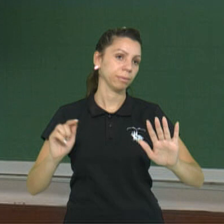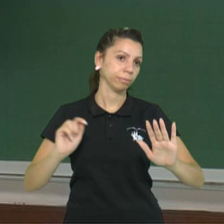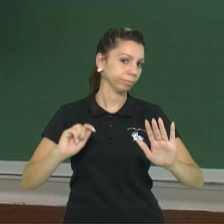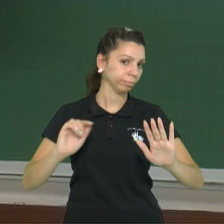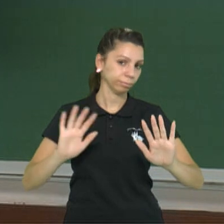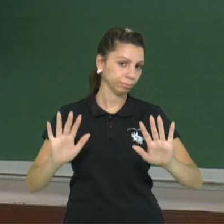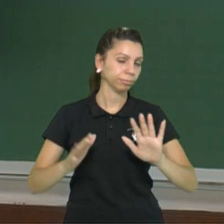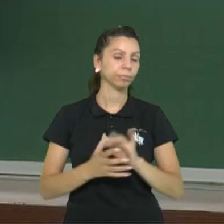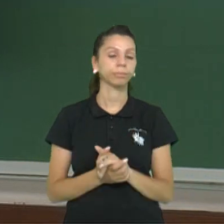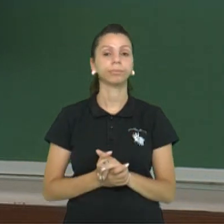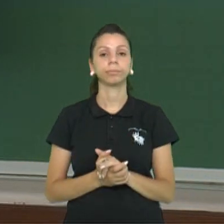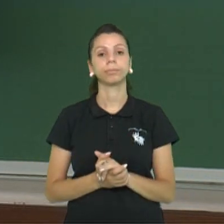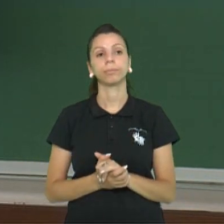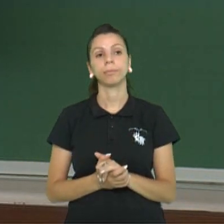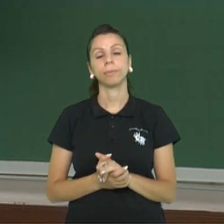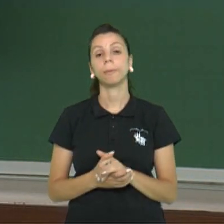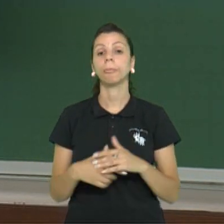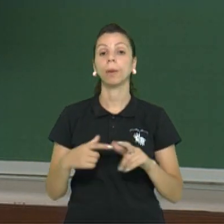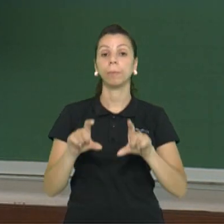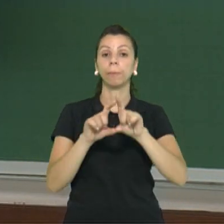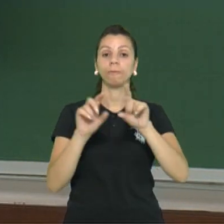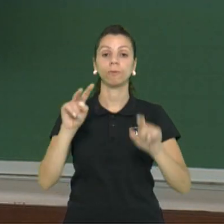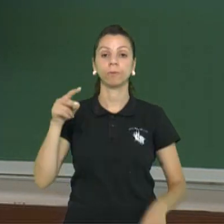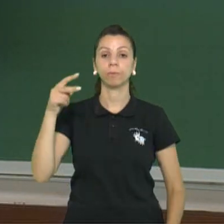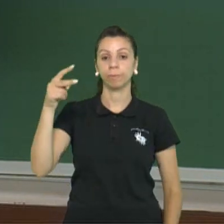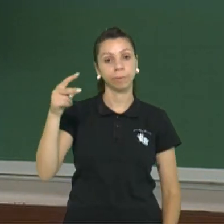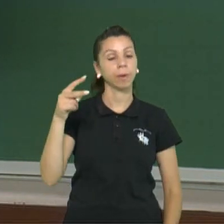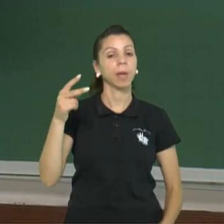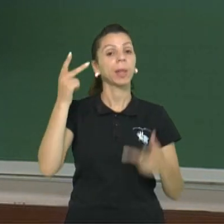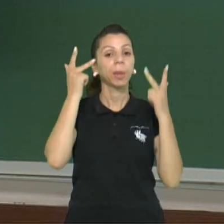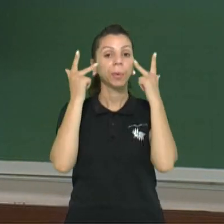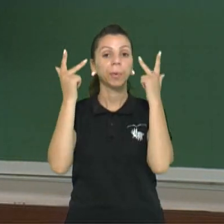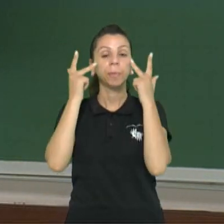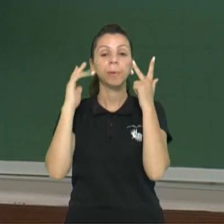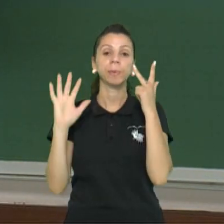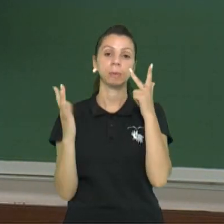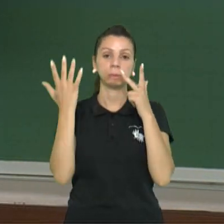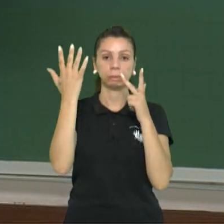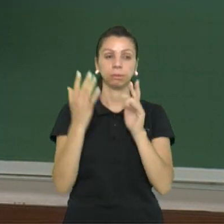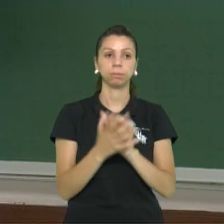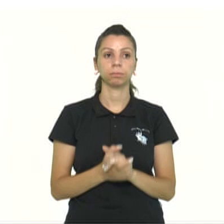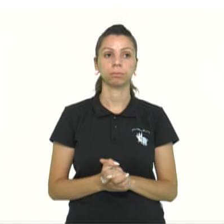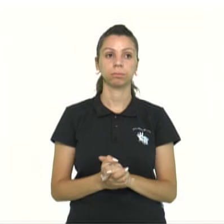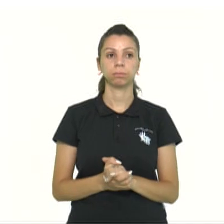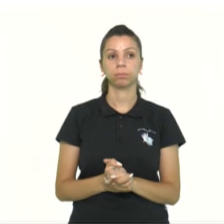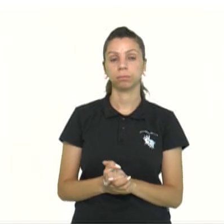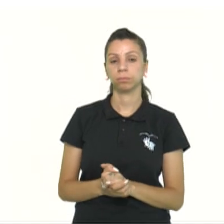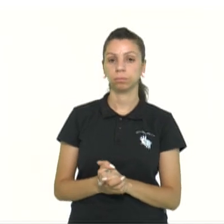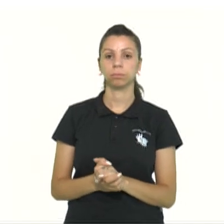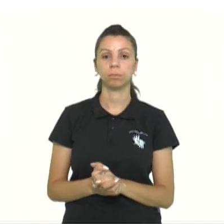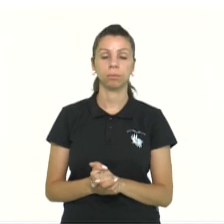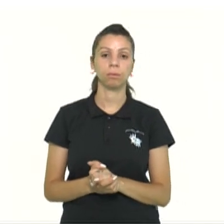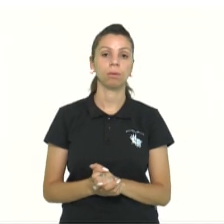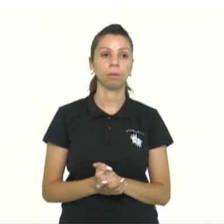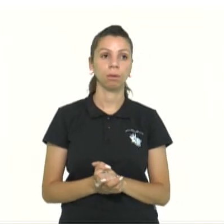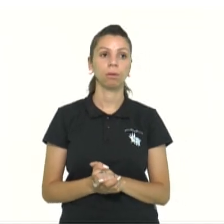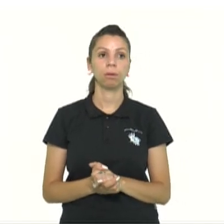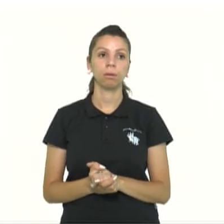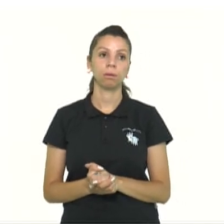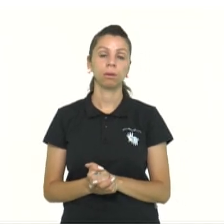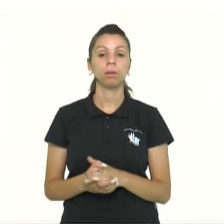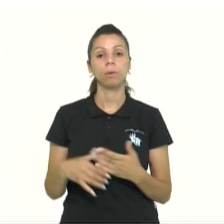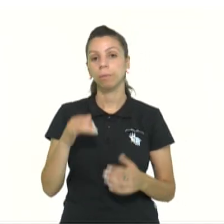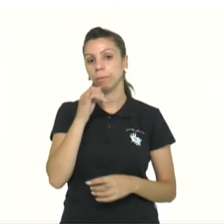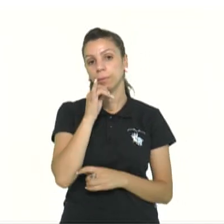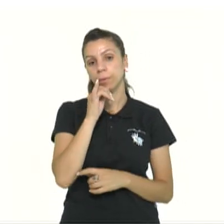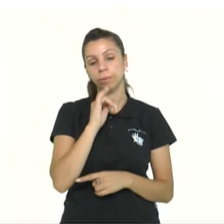mesmo resultado? Para a função quadrática, isso é muito comum acontecer. E para x igual a 3, o que, que eu tenho lá? Onde tem x,